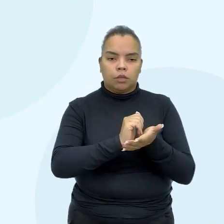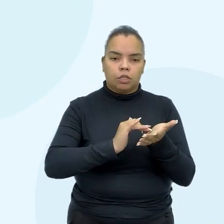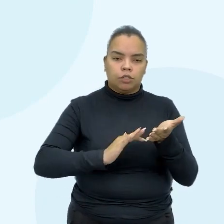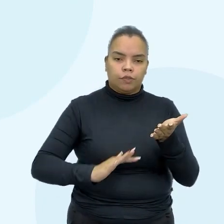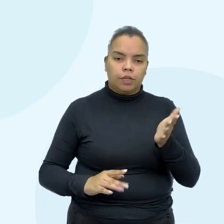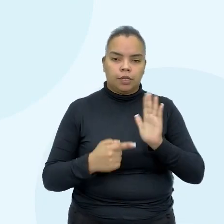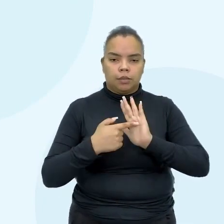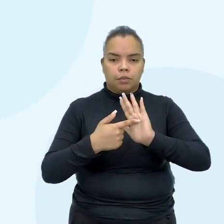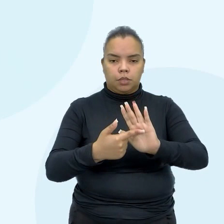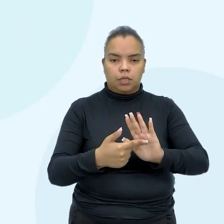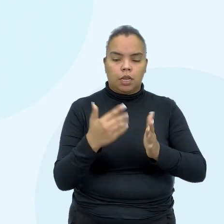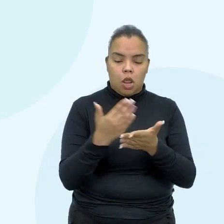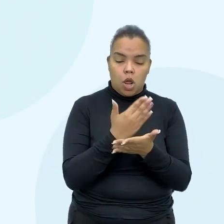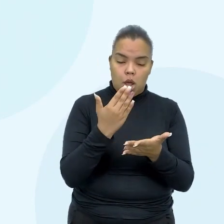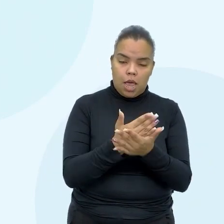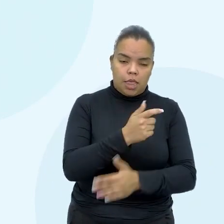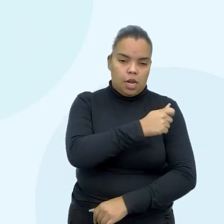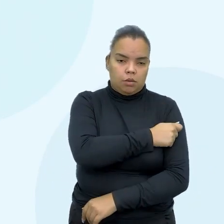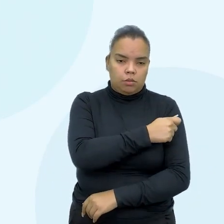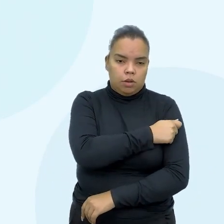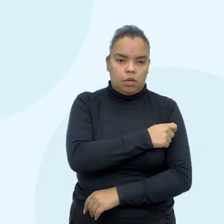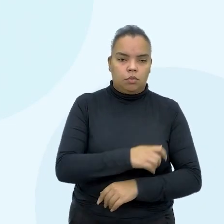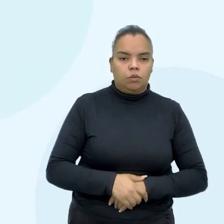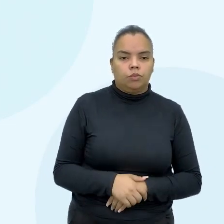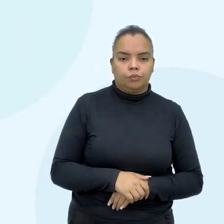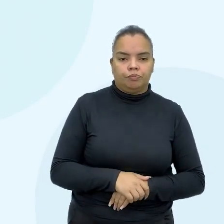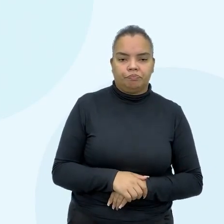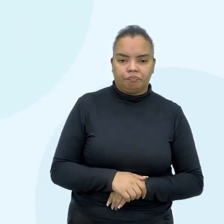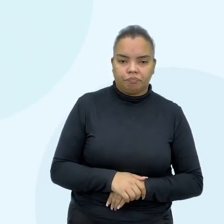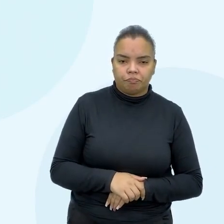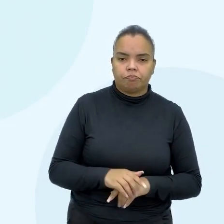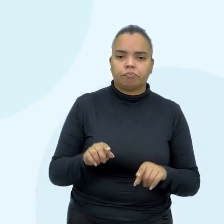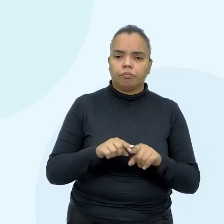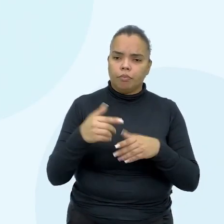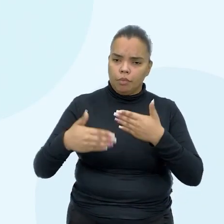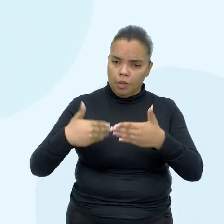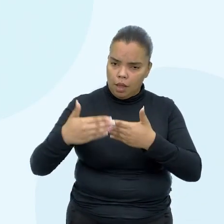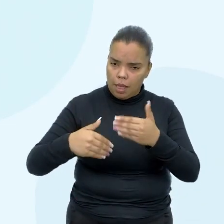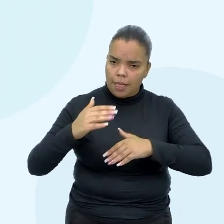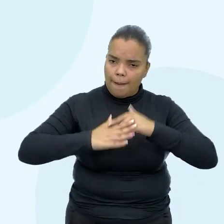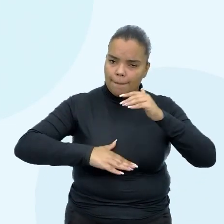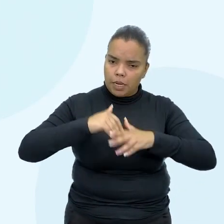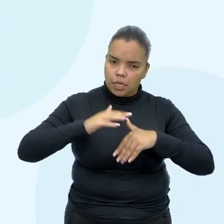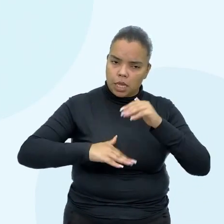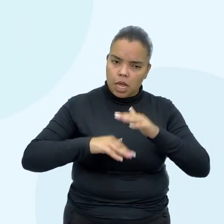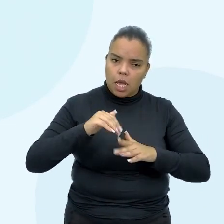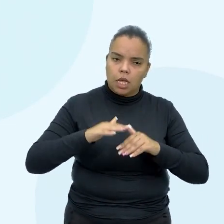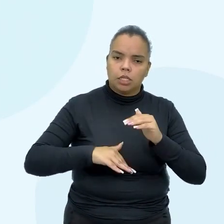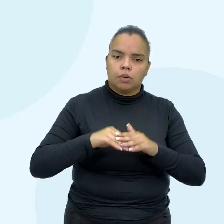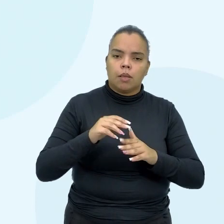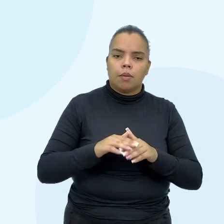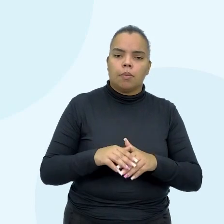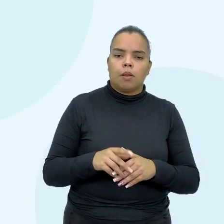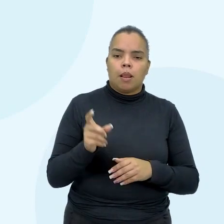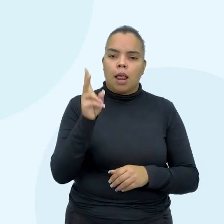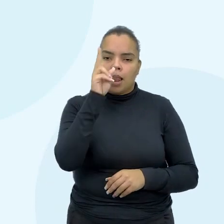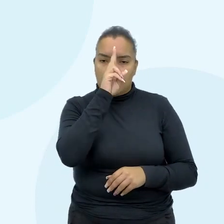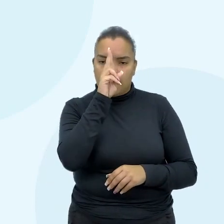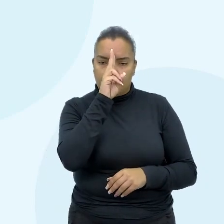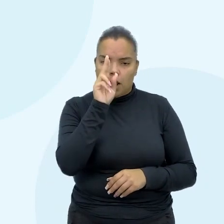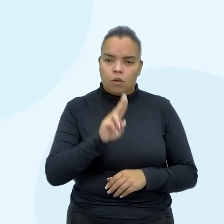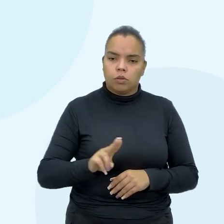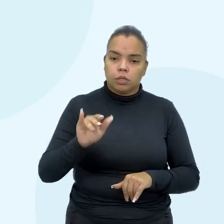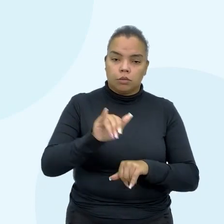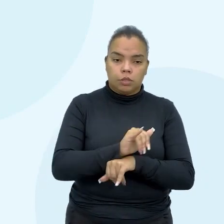Daí também, no número 2, diagnóstico do grau de desenvolvimento da habilidade trabalhada, para propor, se necessário, a retomada.